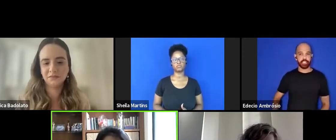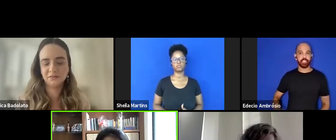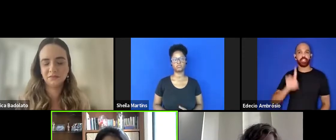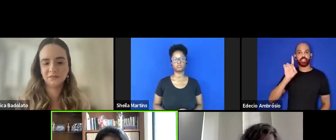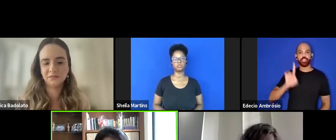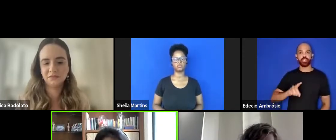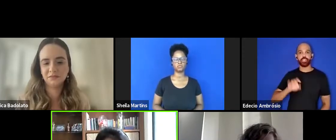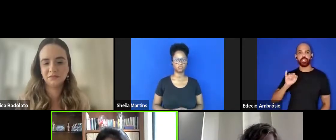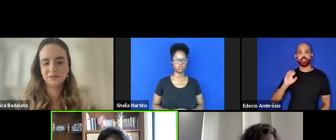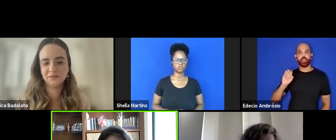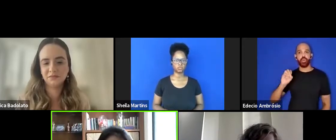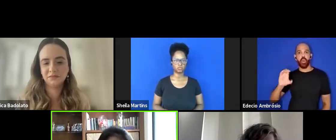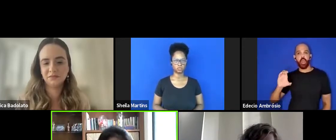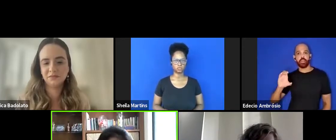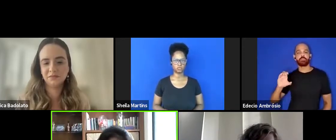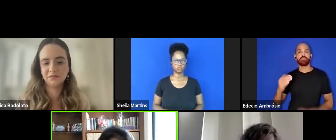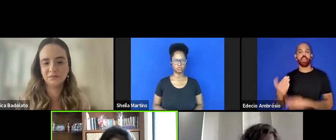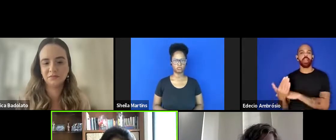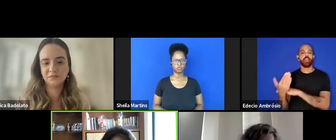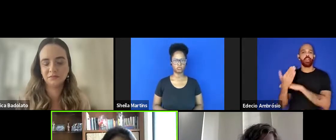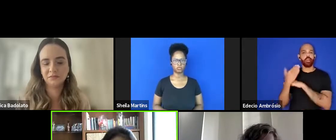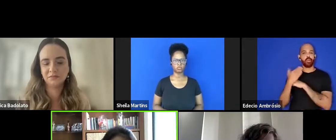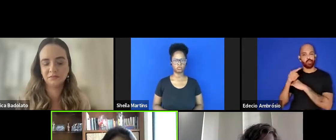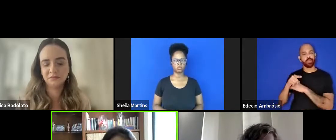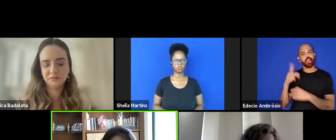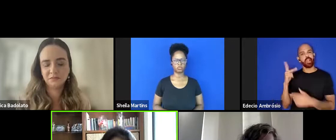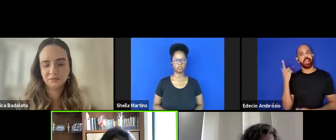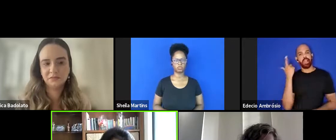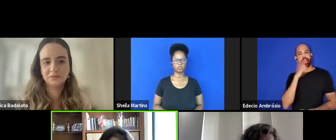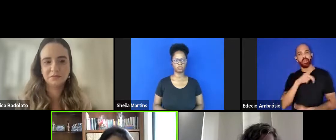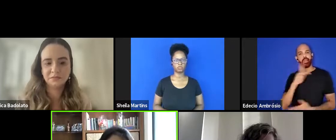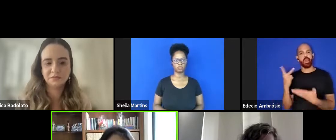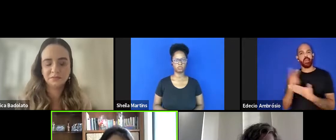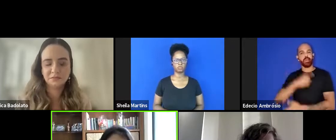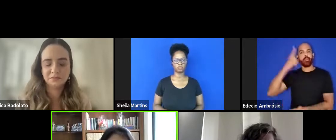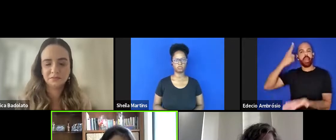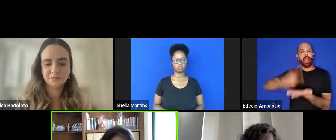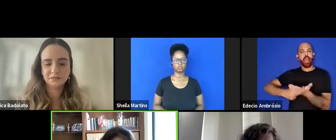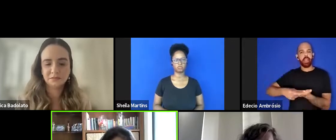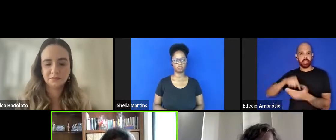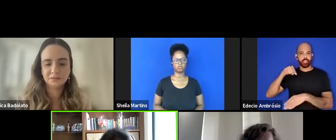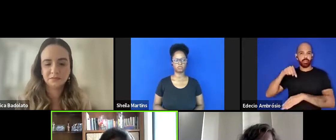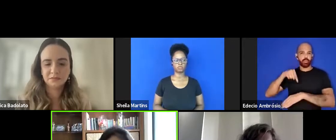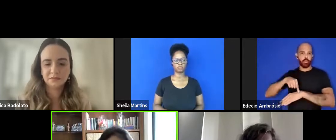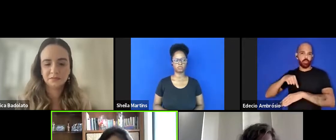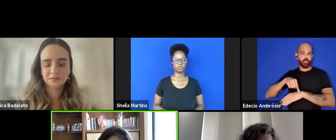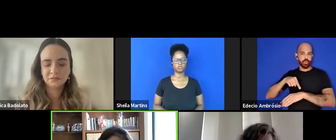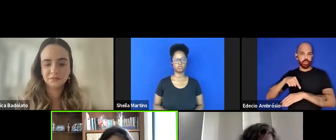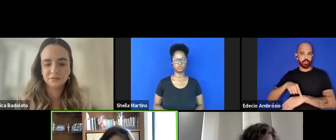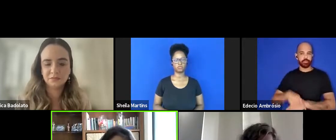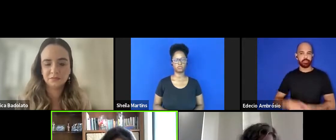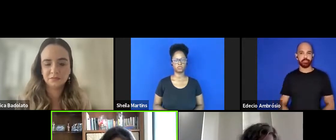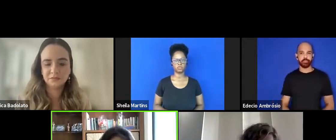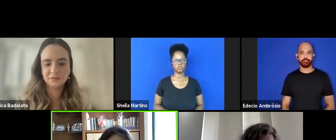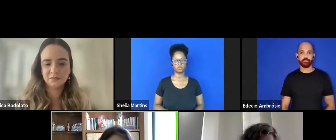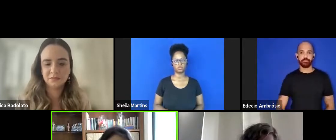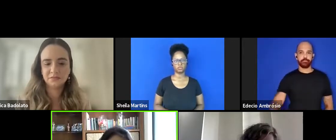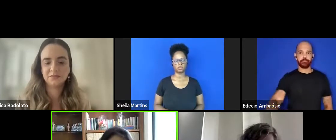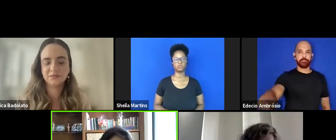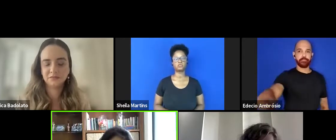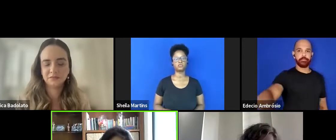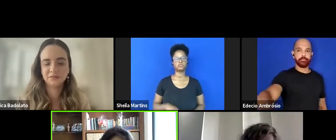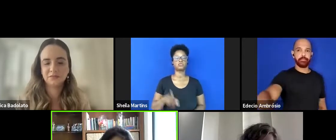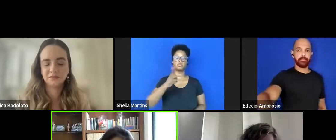IAC, eles nos ajudaram muito a realizar, né, esse momento, né? Então, nós trouxemos as famílias que nós estudamos,